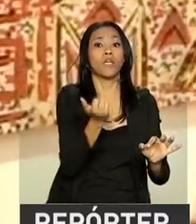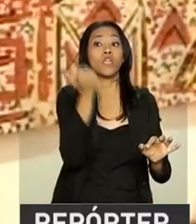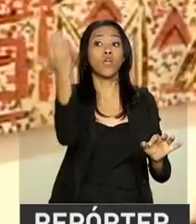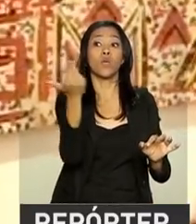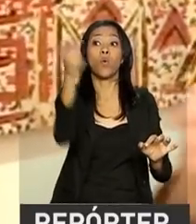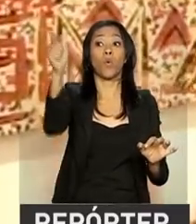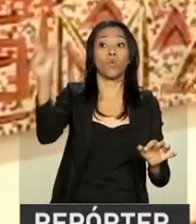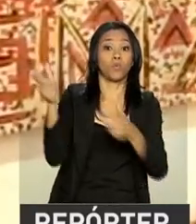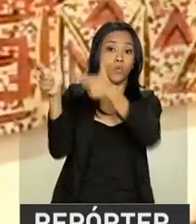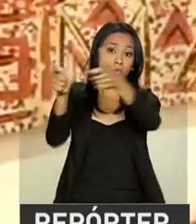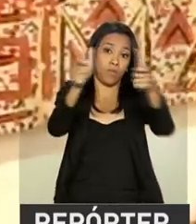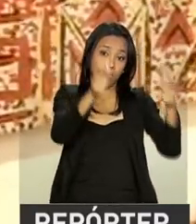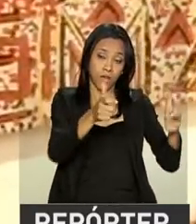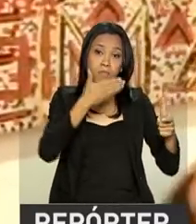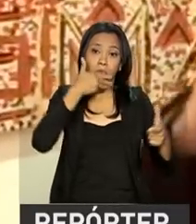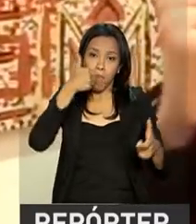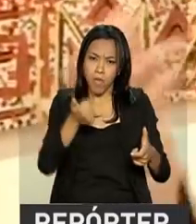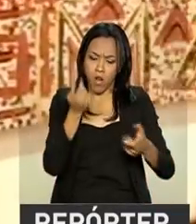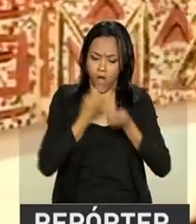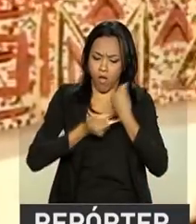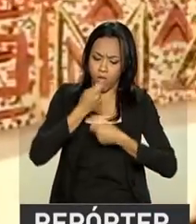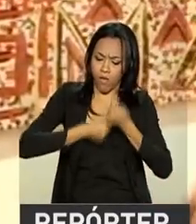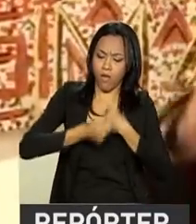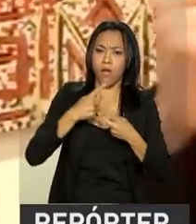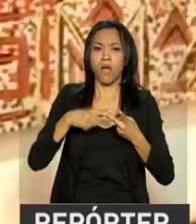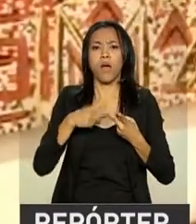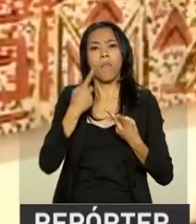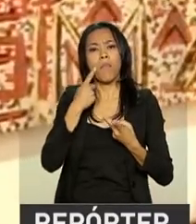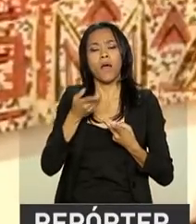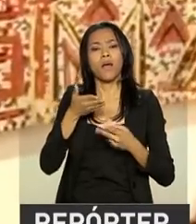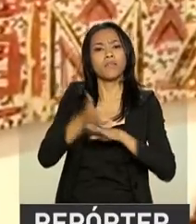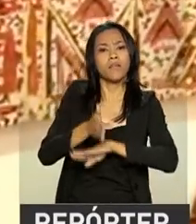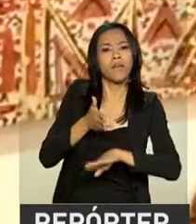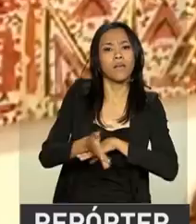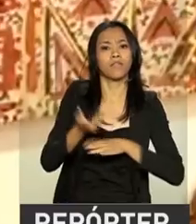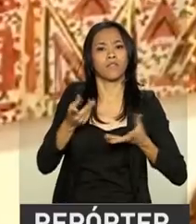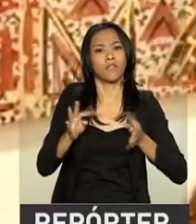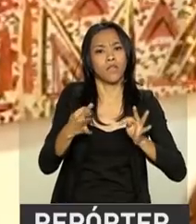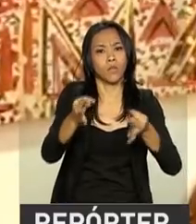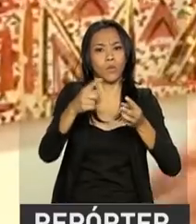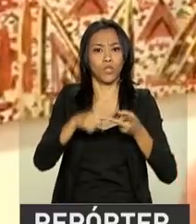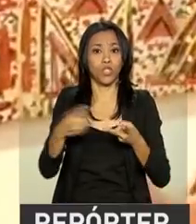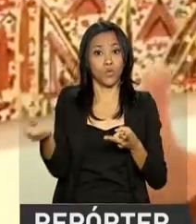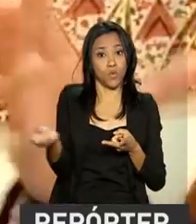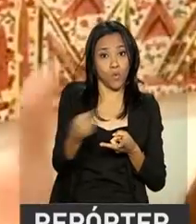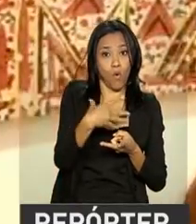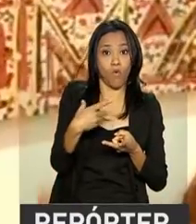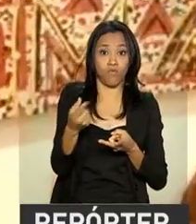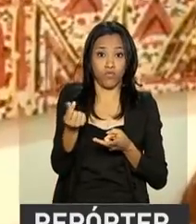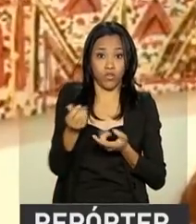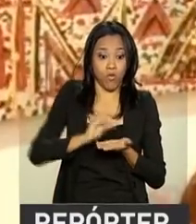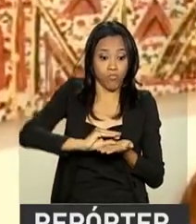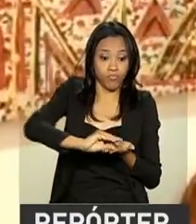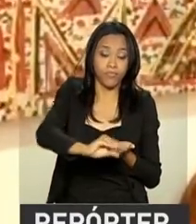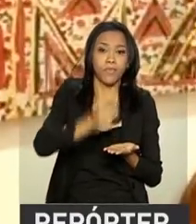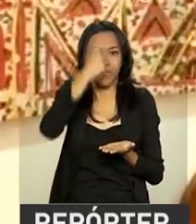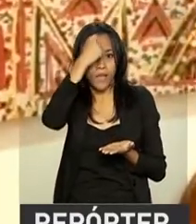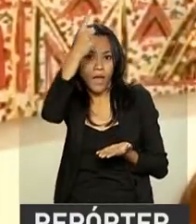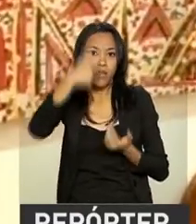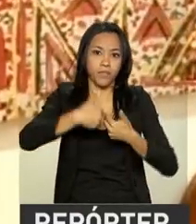para complementar, para melhorar o negócio, para ter acesso a novas tecnologias, novos investimentos, novos modelos de negócios, ideias